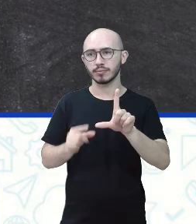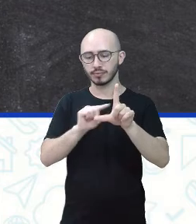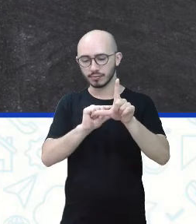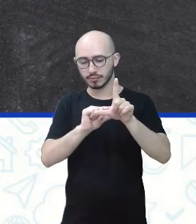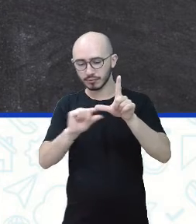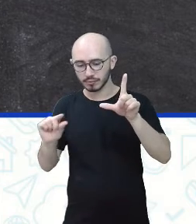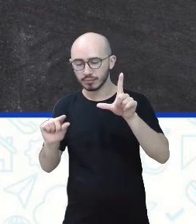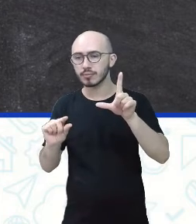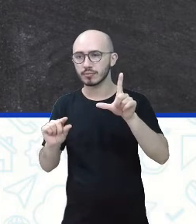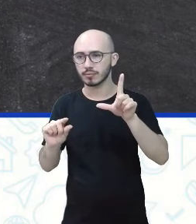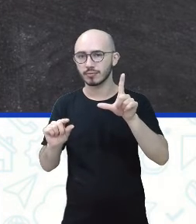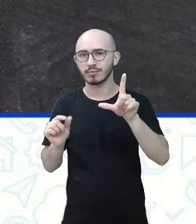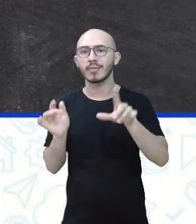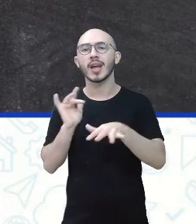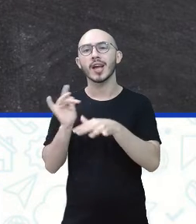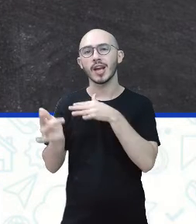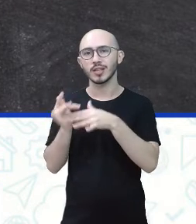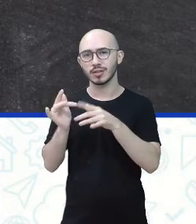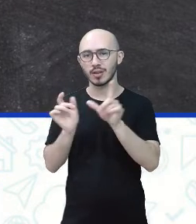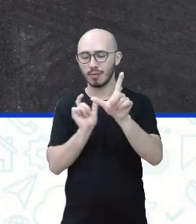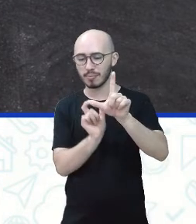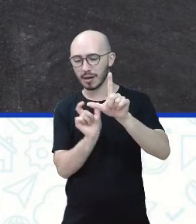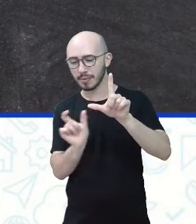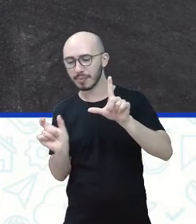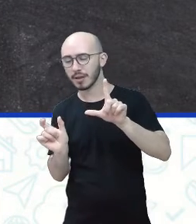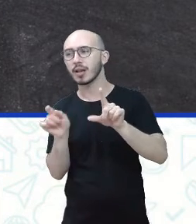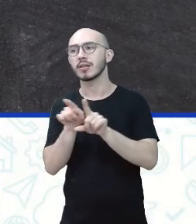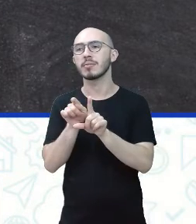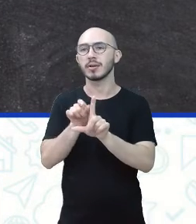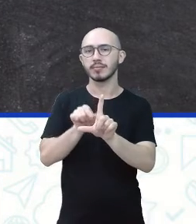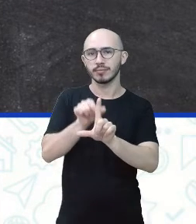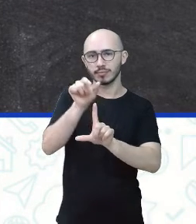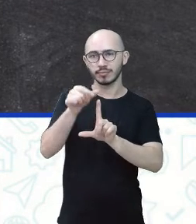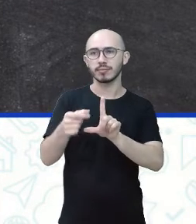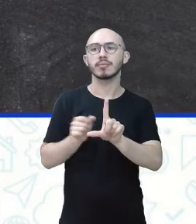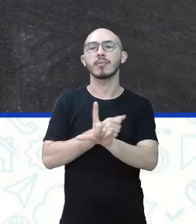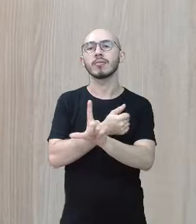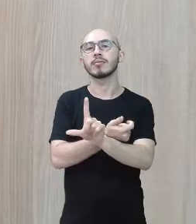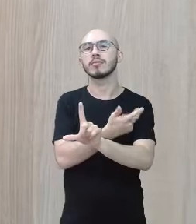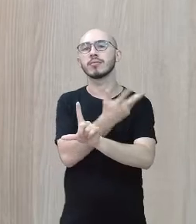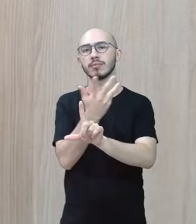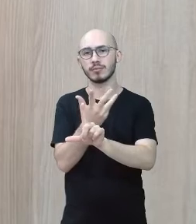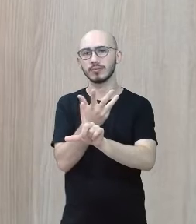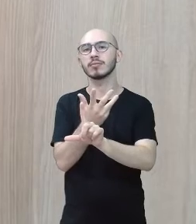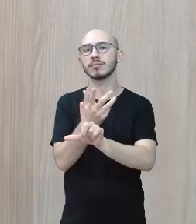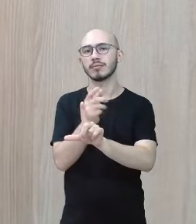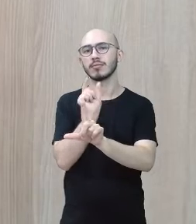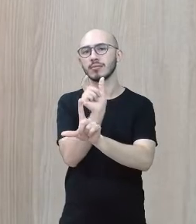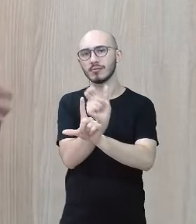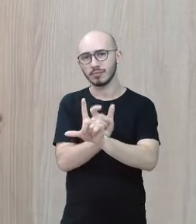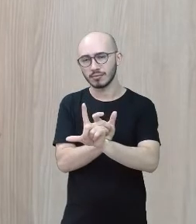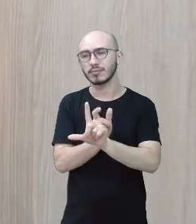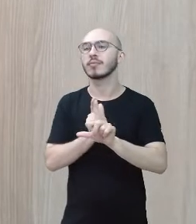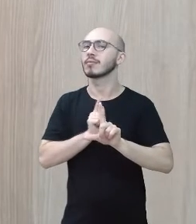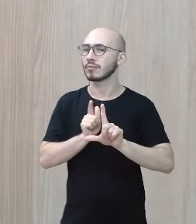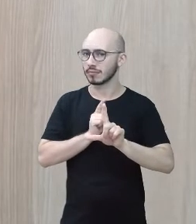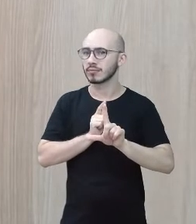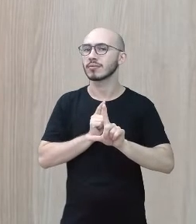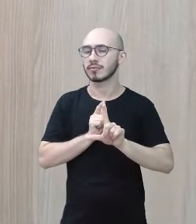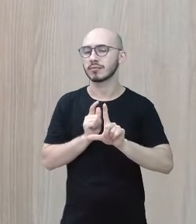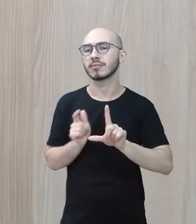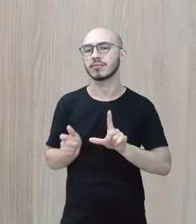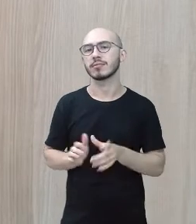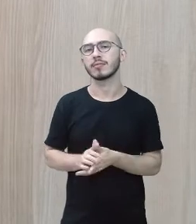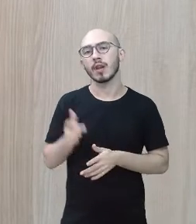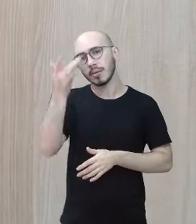que é em relação à rede social, e a outra informação que está na vertical, que é em relação à quantidade de